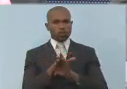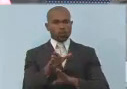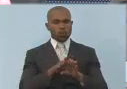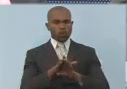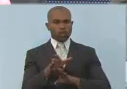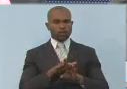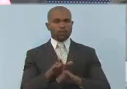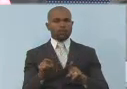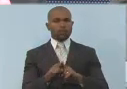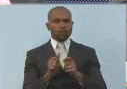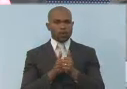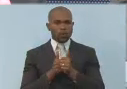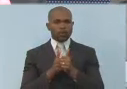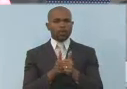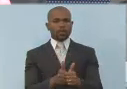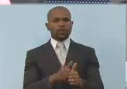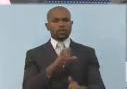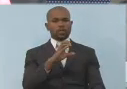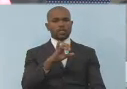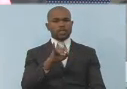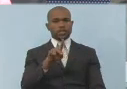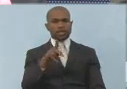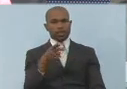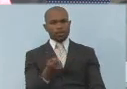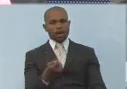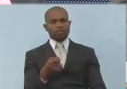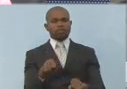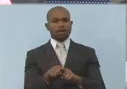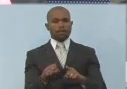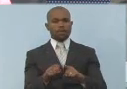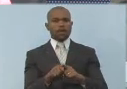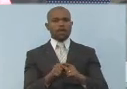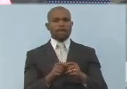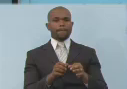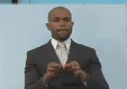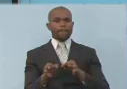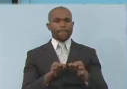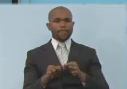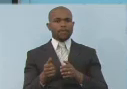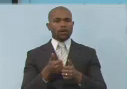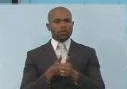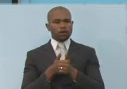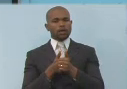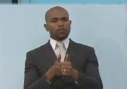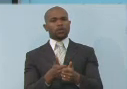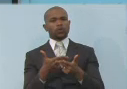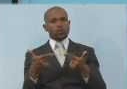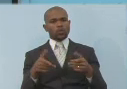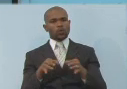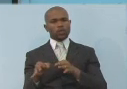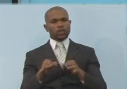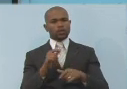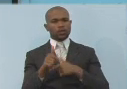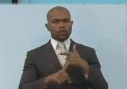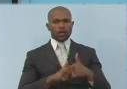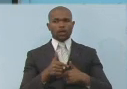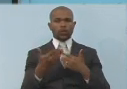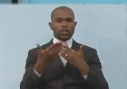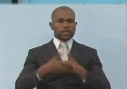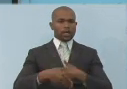e acompanhamento da CIPA. Também com programas de acompanhamento de dependentes químicos, programas de organização do trabalho e exames